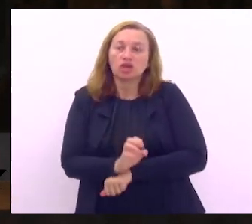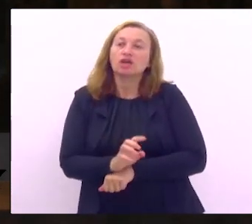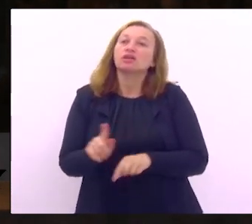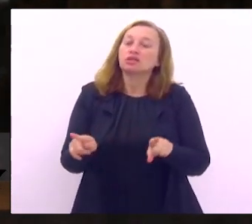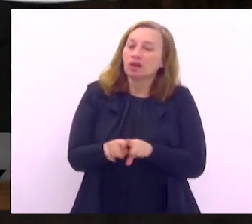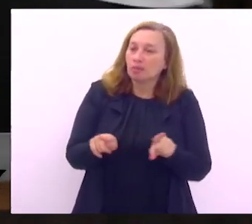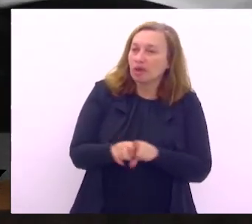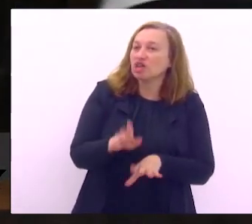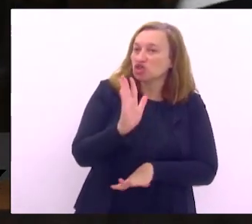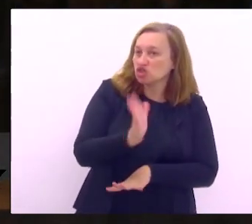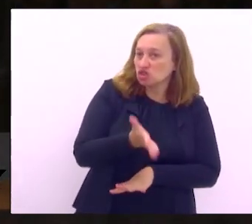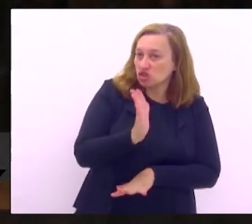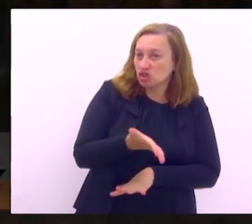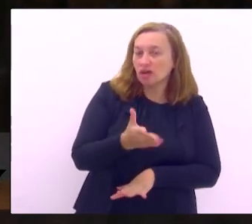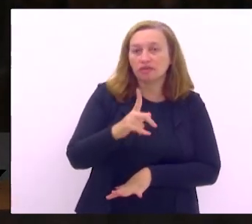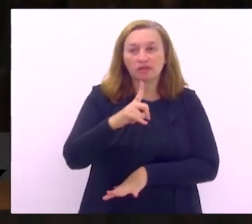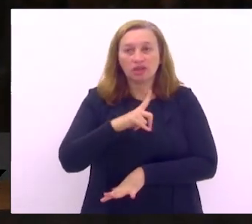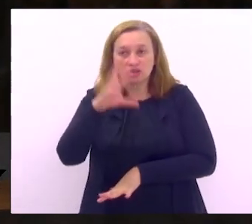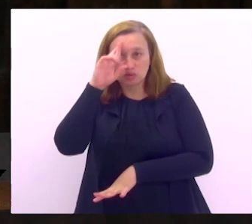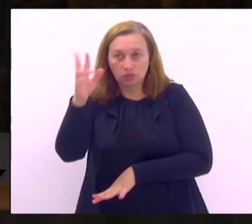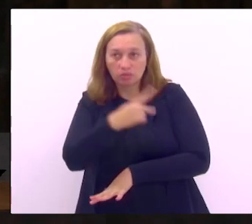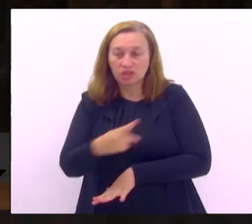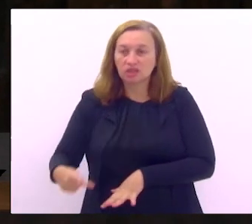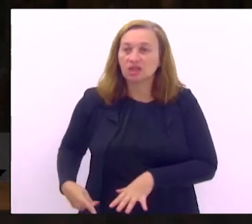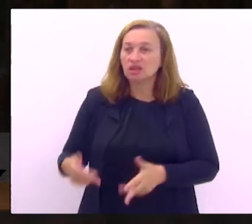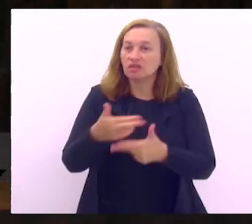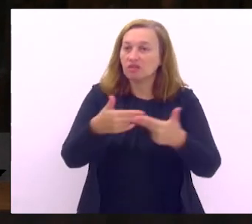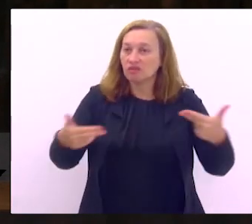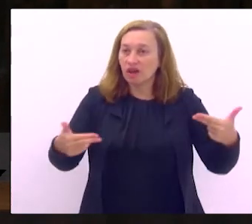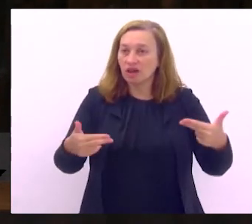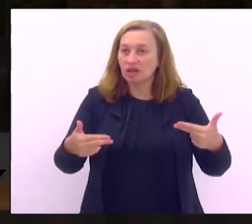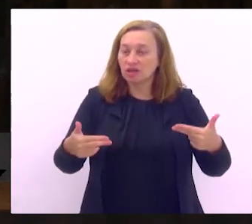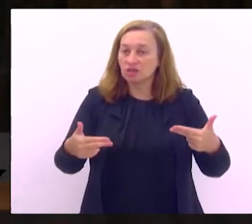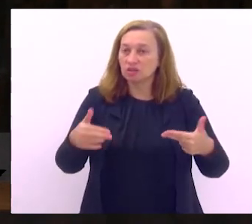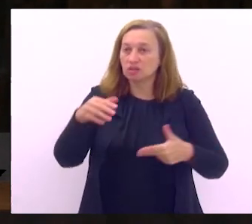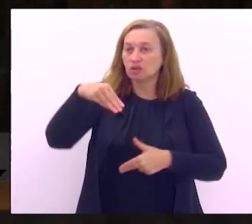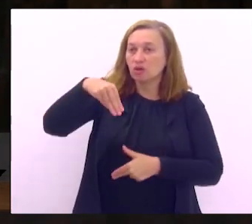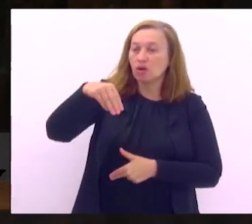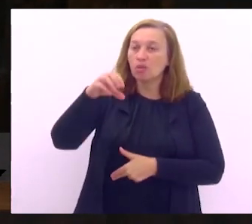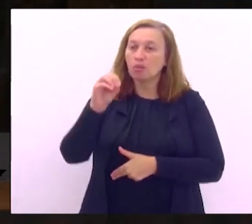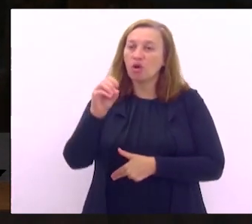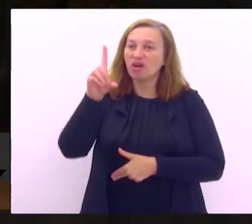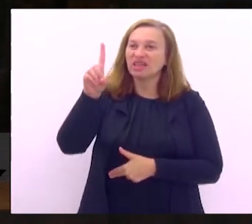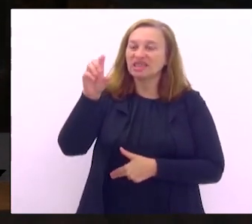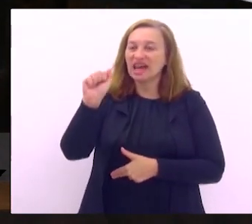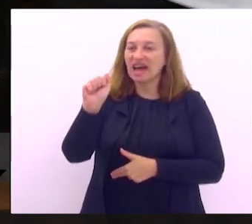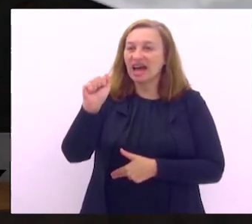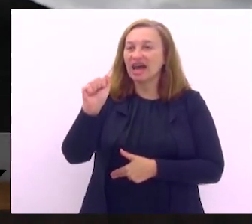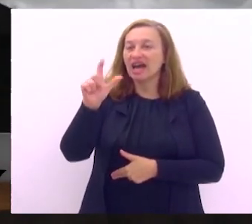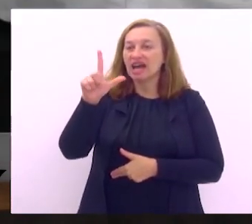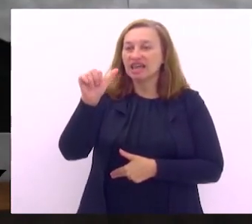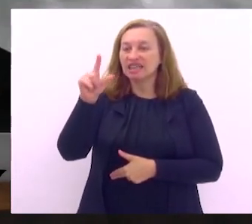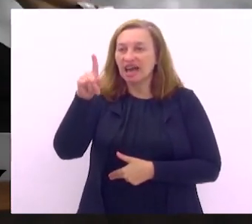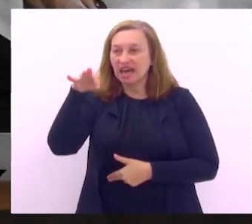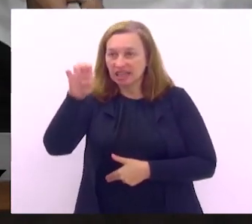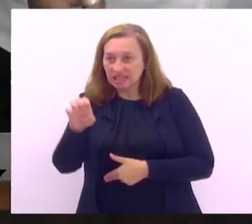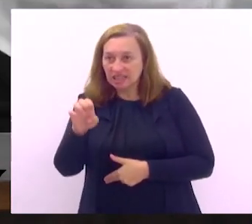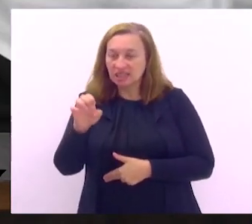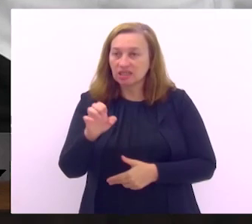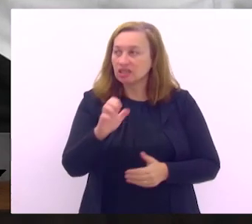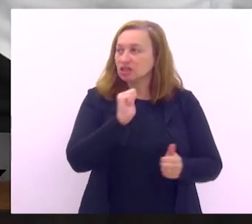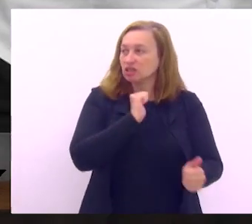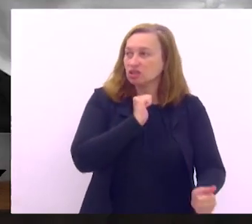gente já possui, presidente, com várias modalidades. O Rio de Janeiro cedia a Confederação Brasileira de